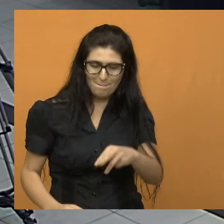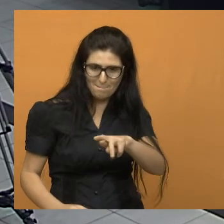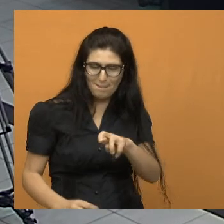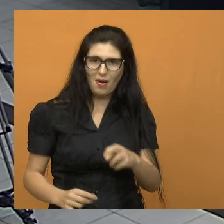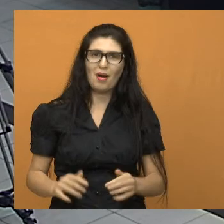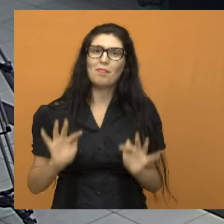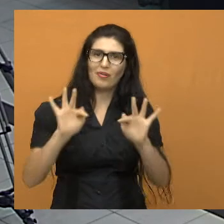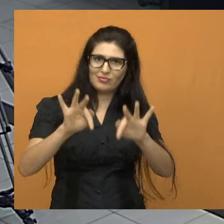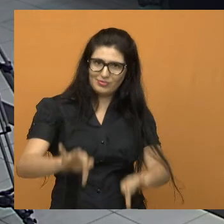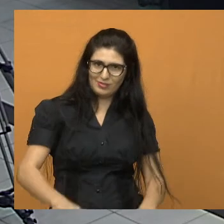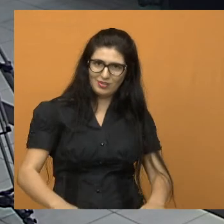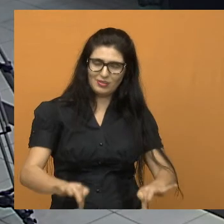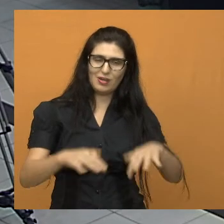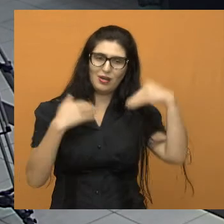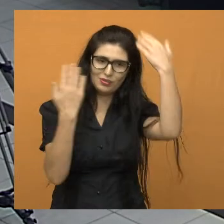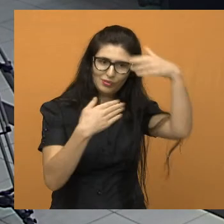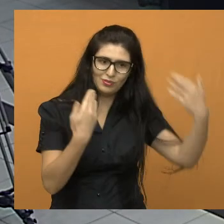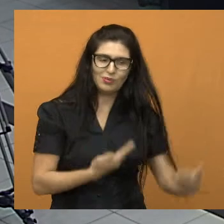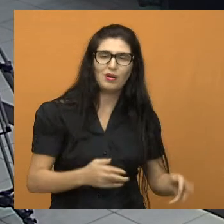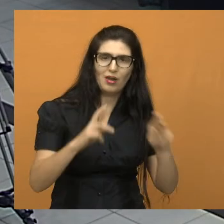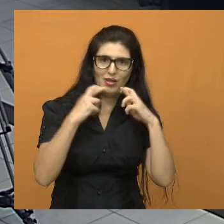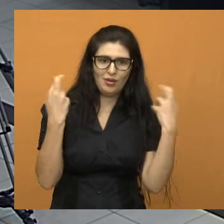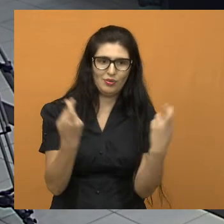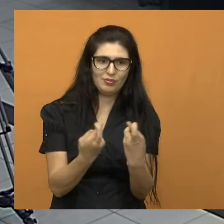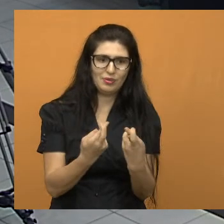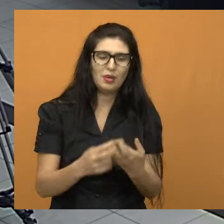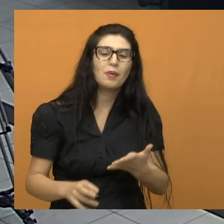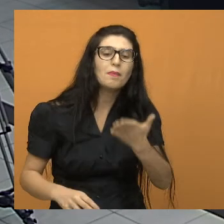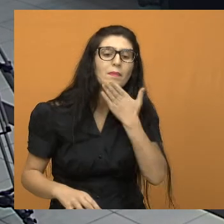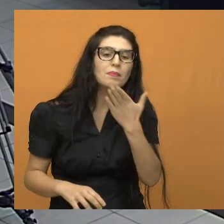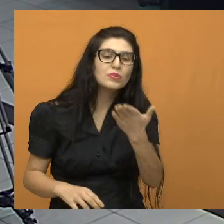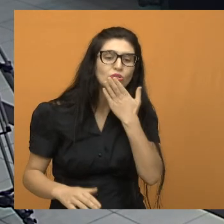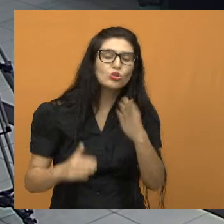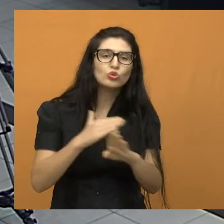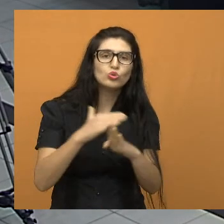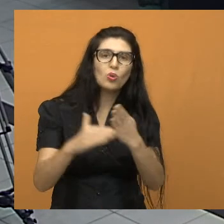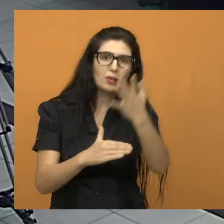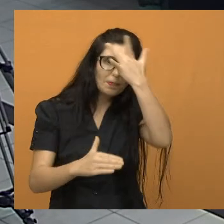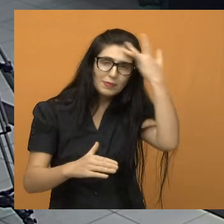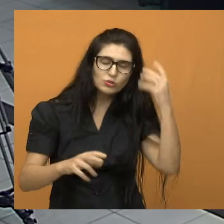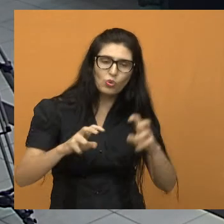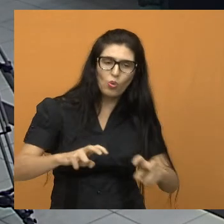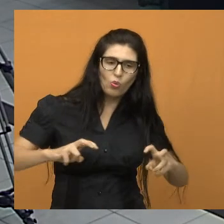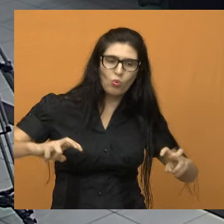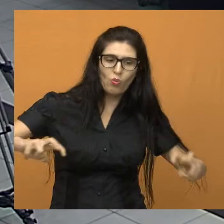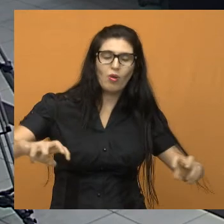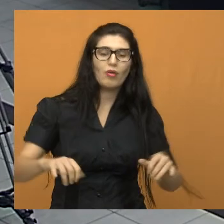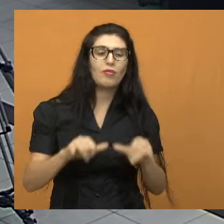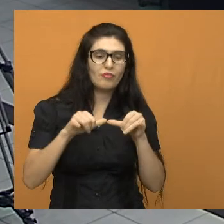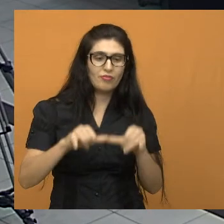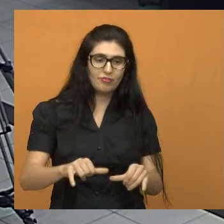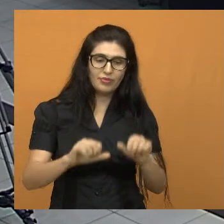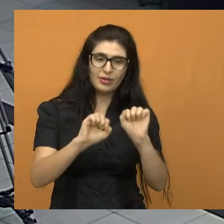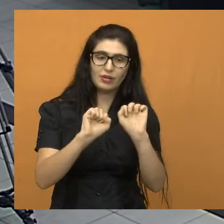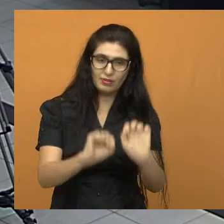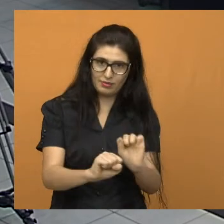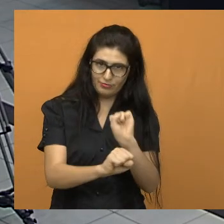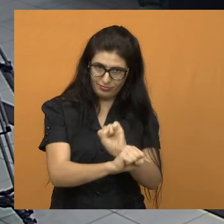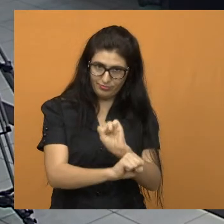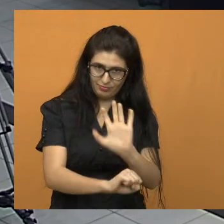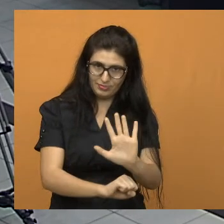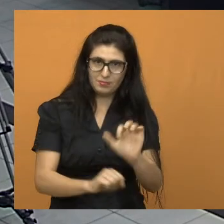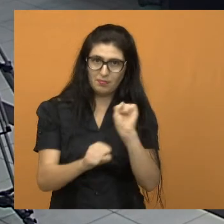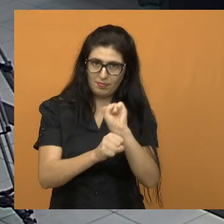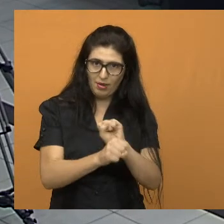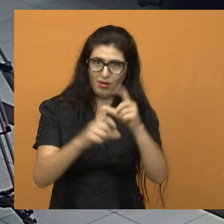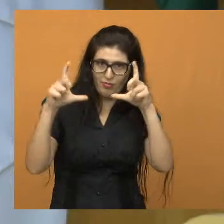as considerações finais e pedimos para que os integrantes da mesa e as autoridades permaneçam no plenário para as fotos e